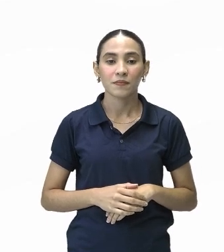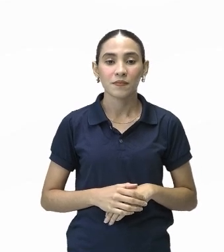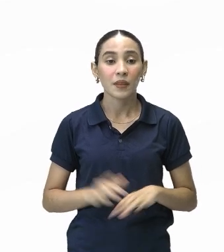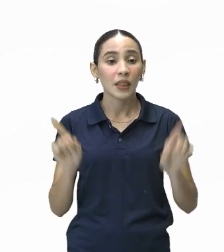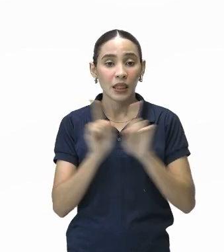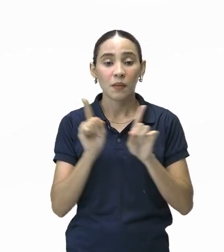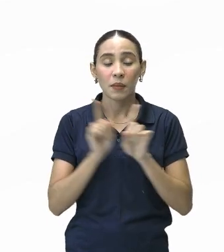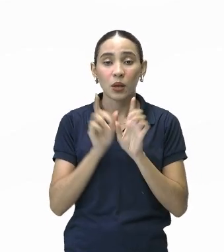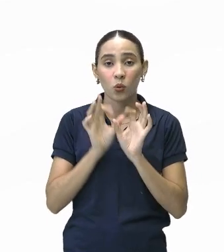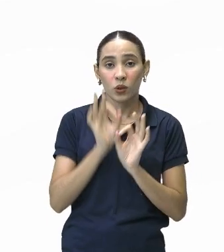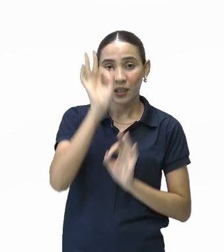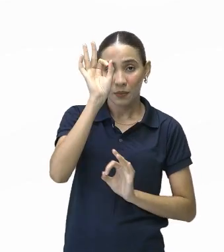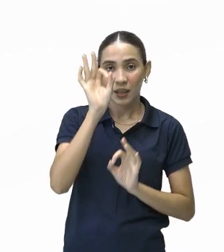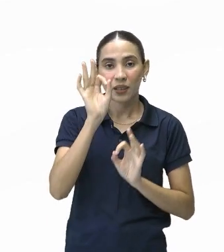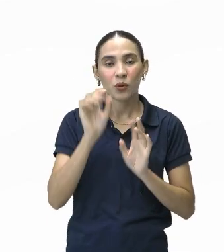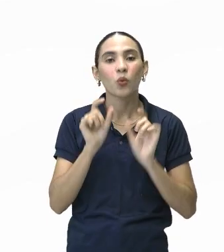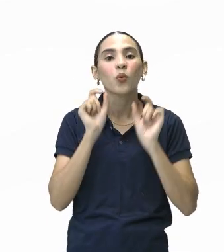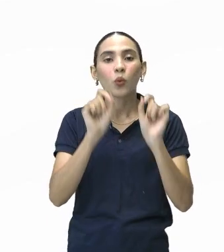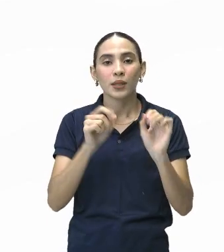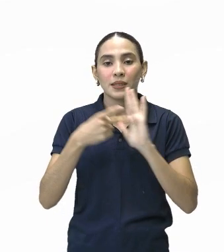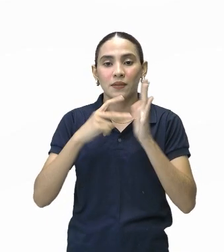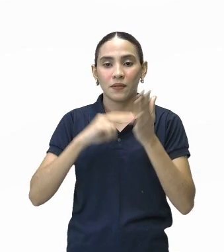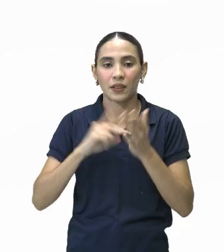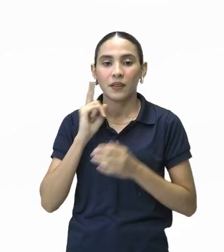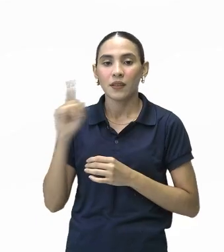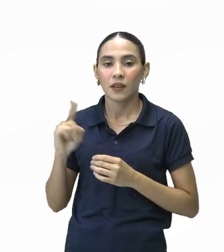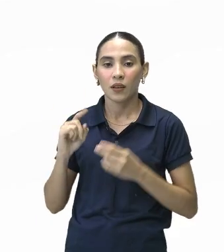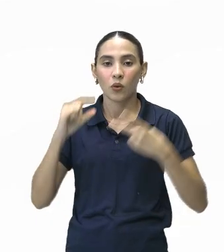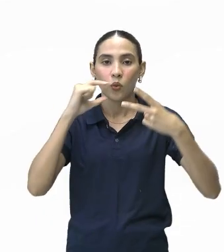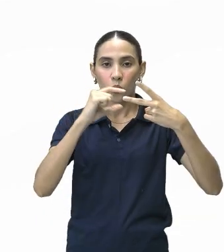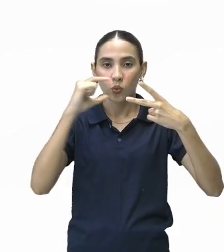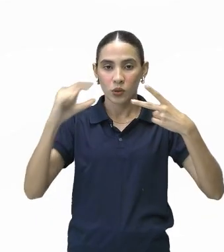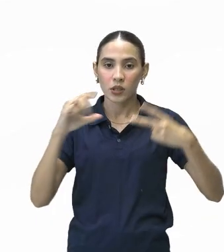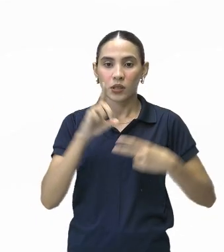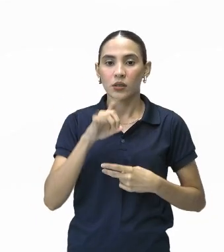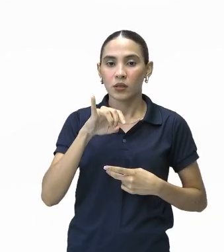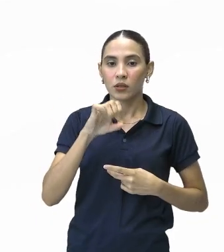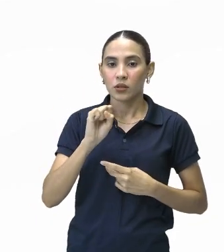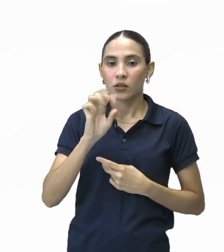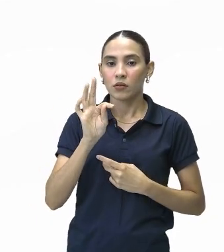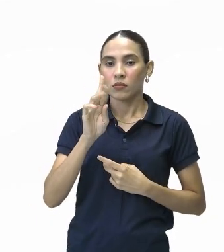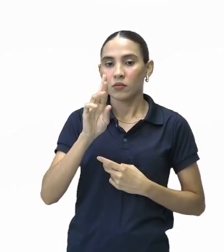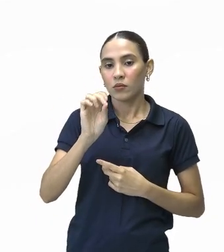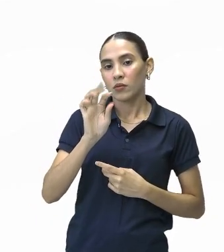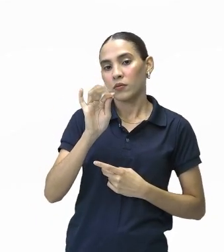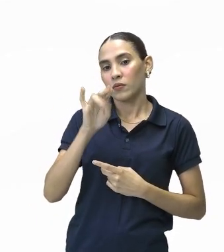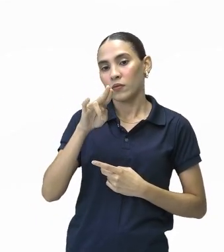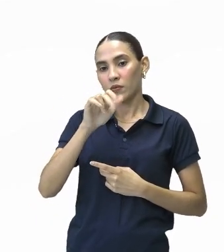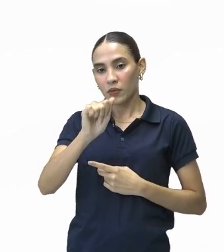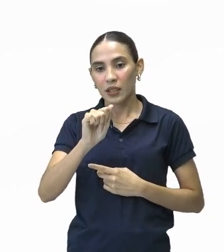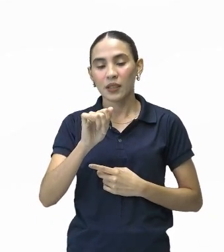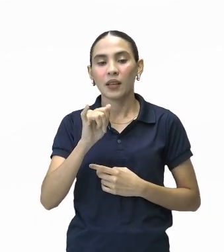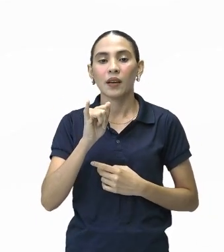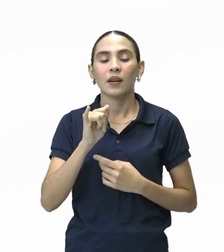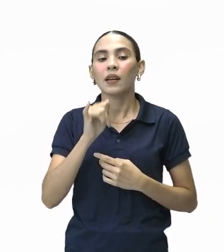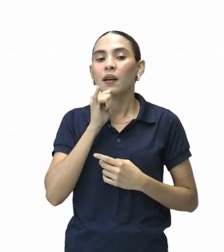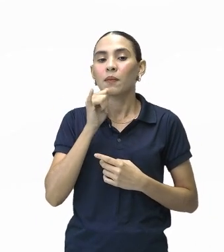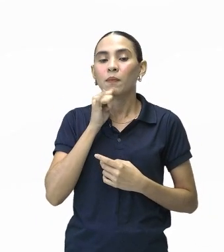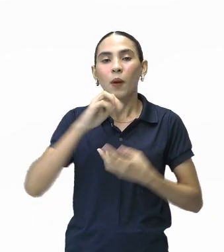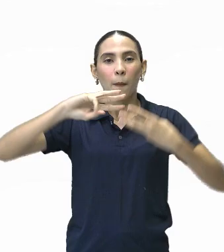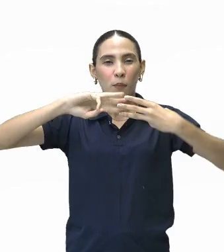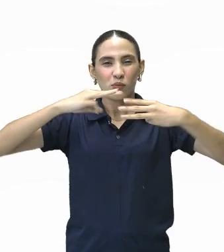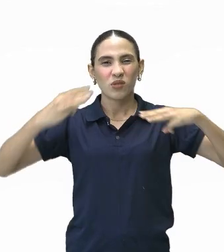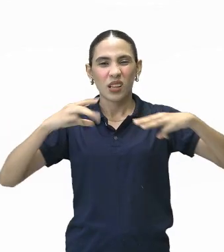O tamanho variável, o que significa isso? O gene da distrofina, relacionado à distrofia muscular,